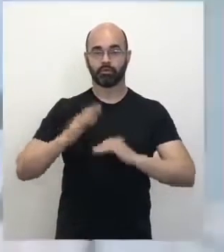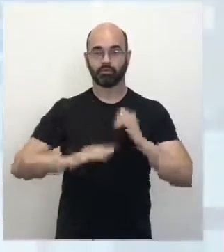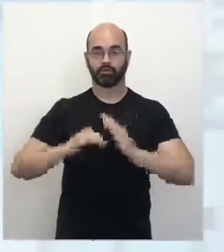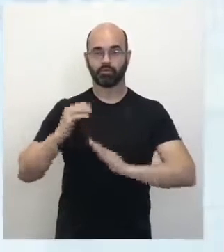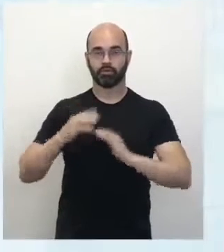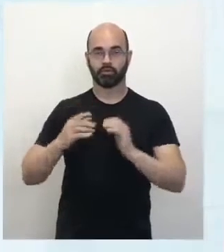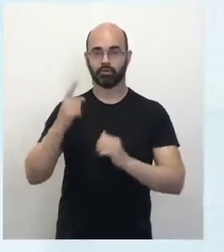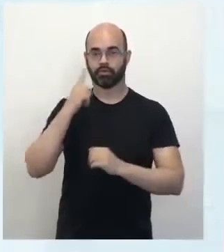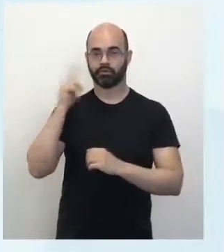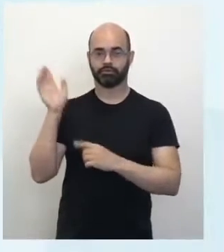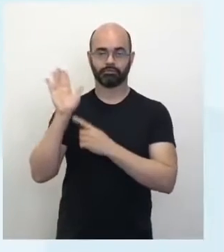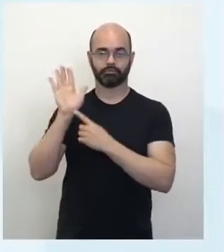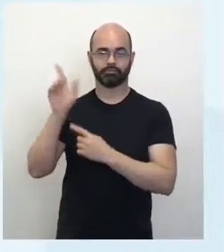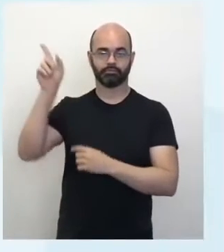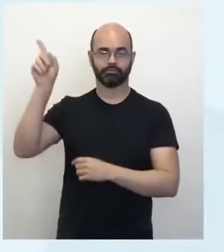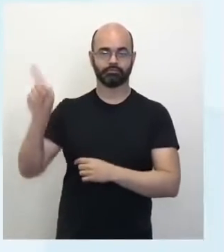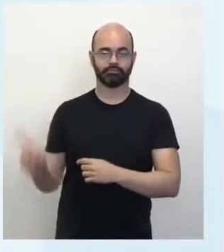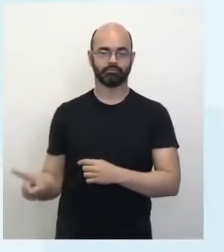na tela.